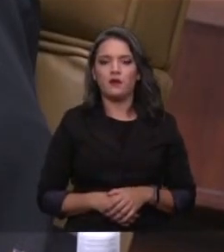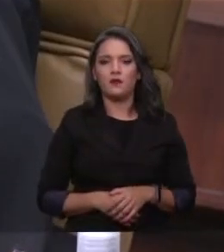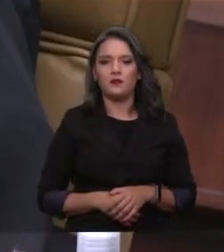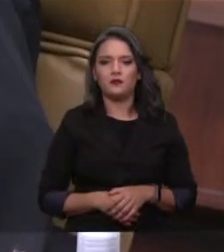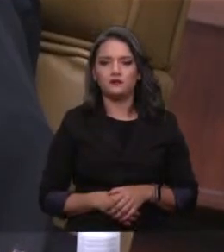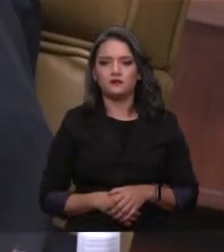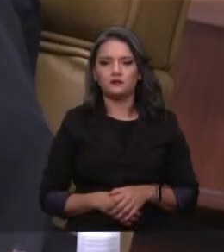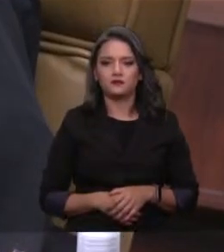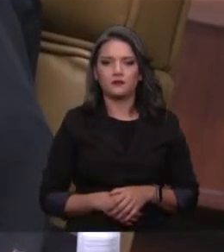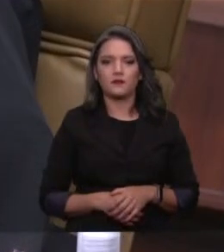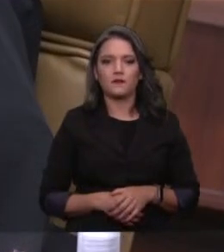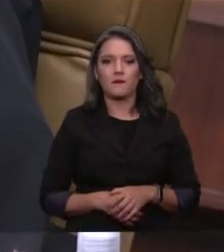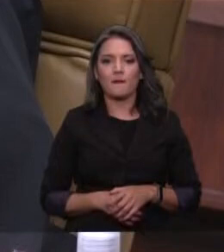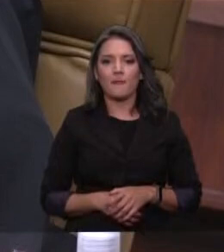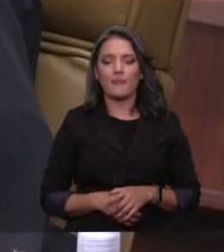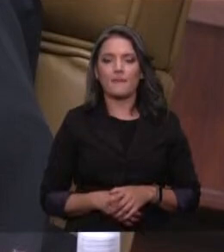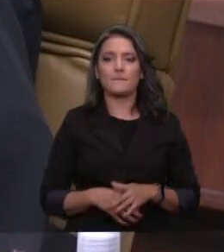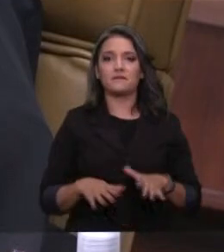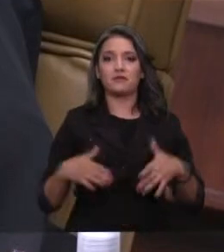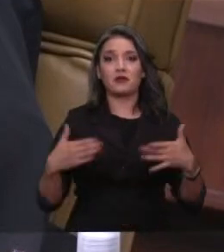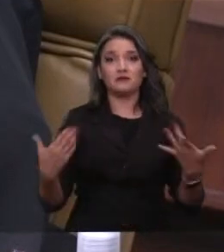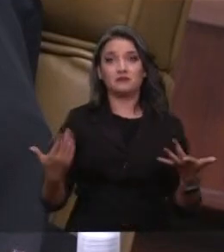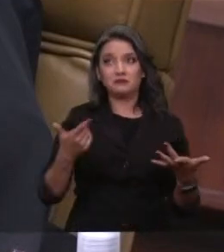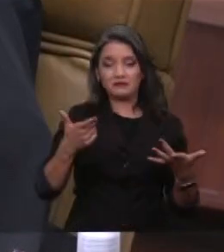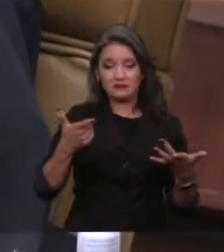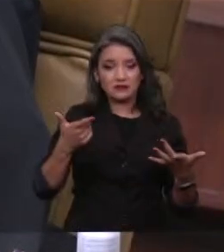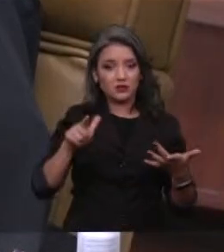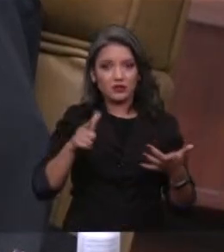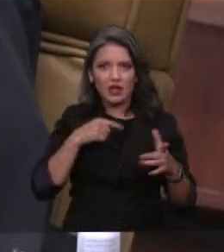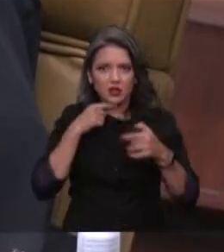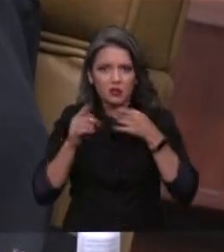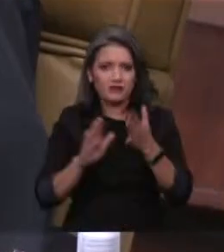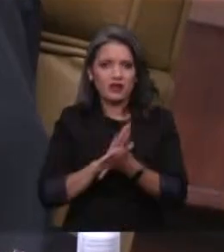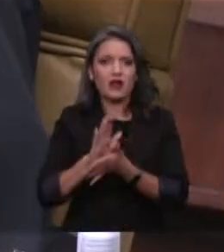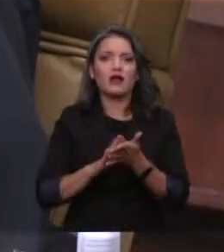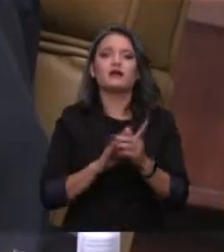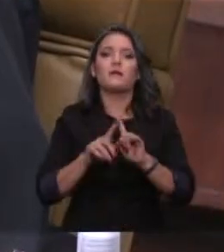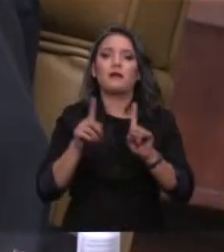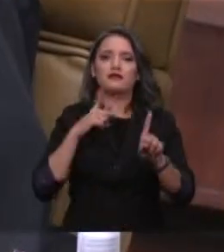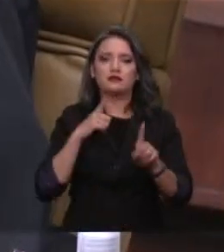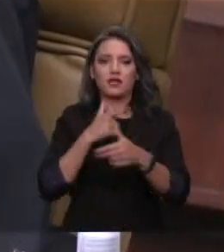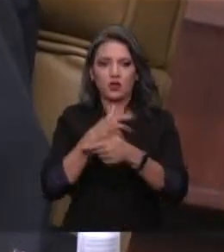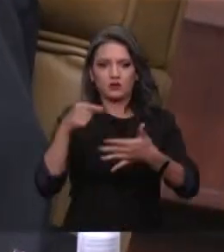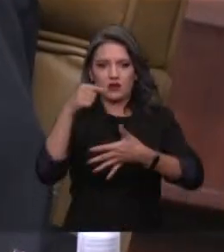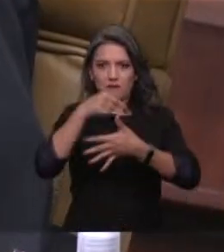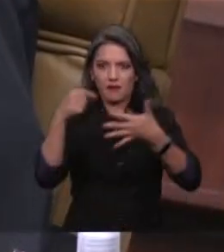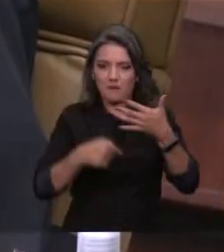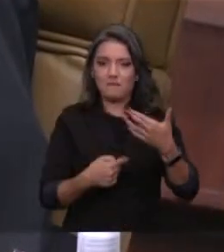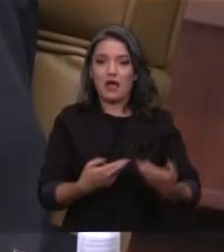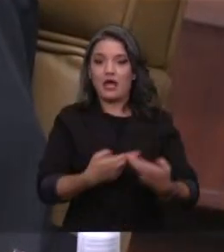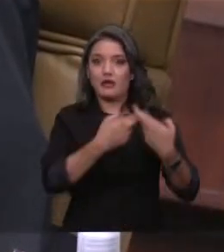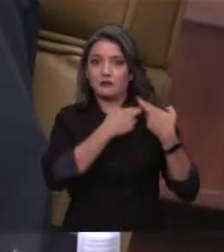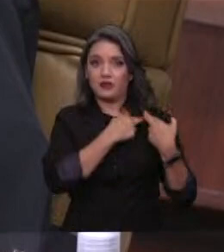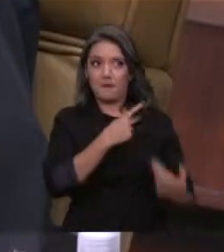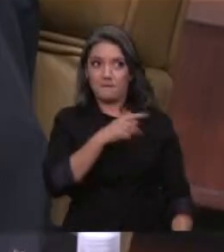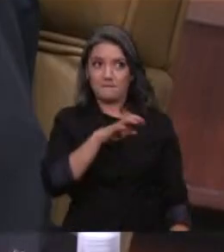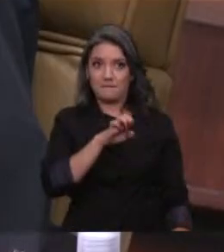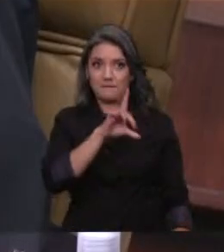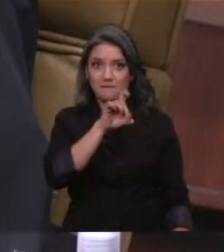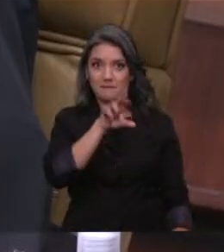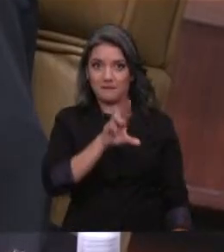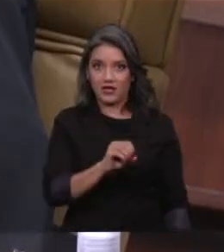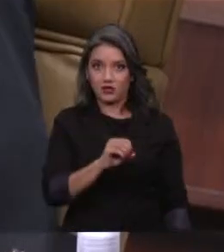acordo, acima de dúvida razoável de elementos de responsabilização de Pedro Paulo por lavagem,